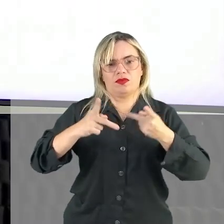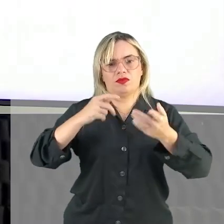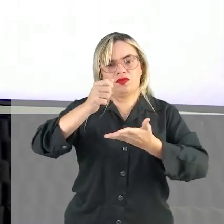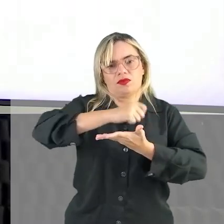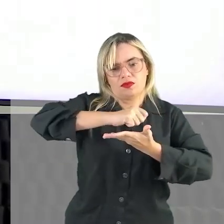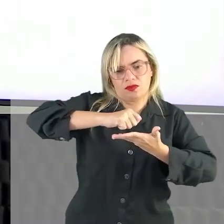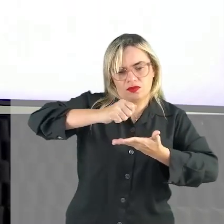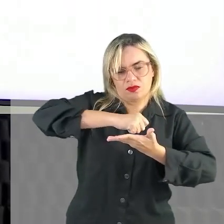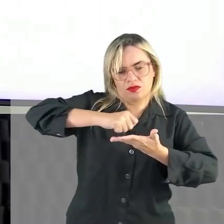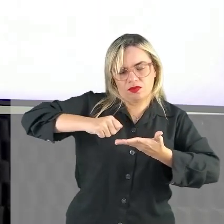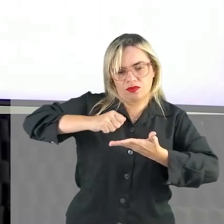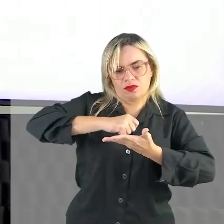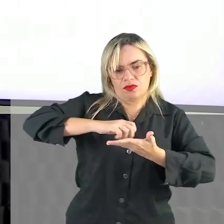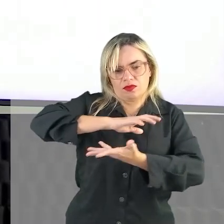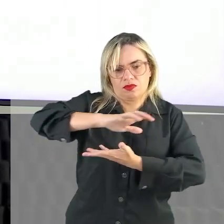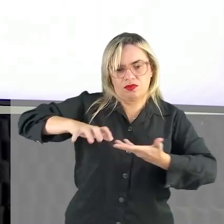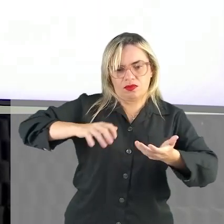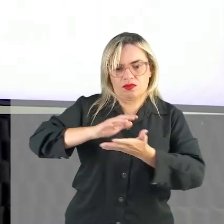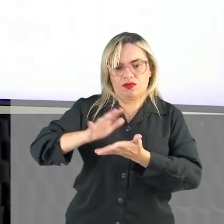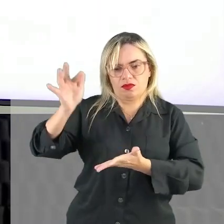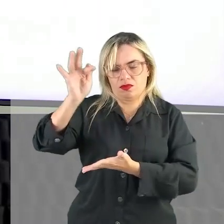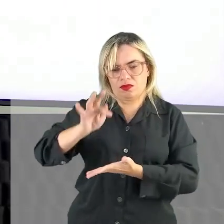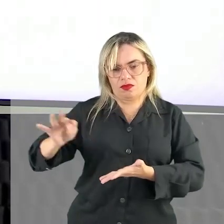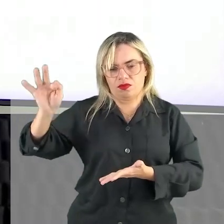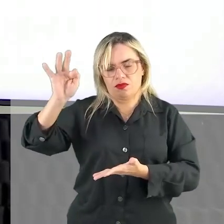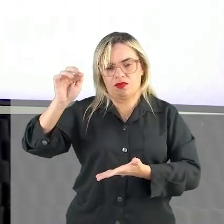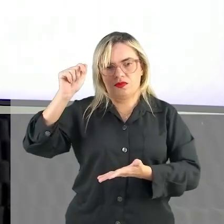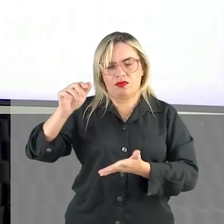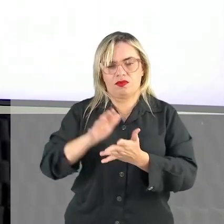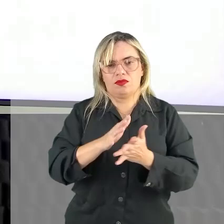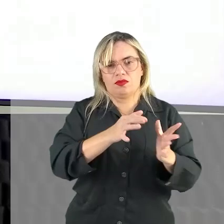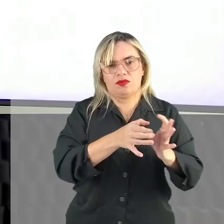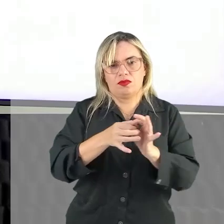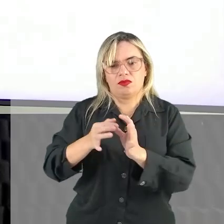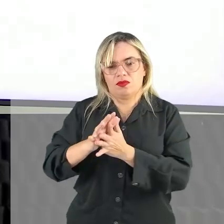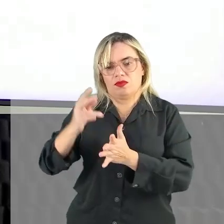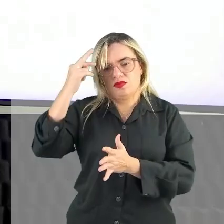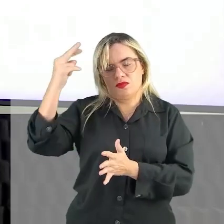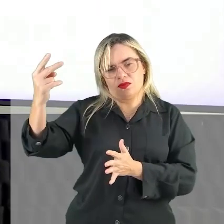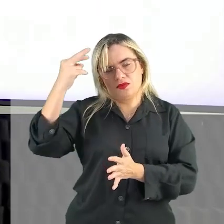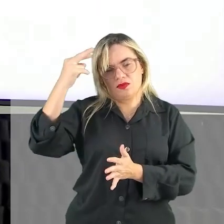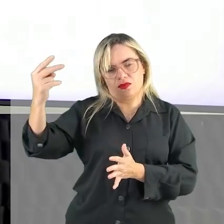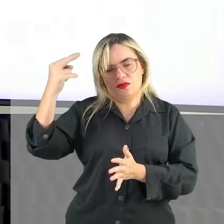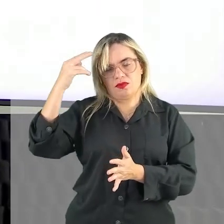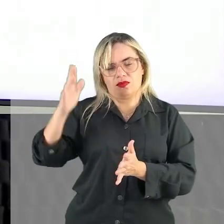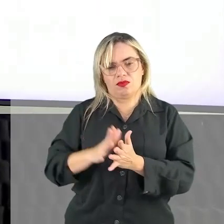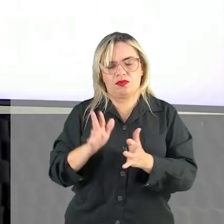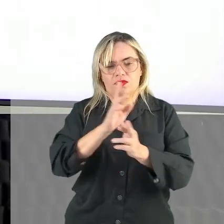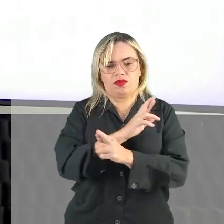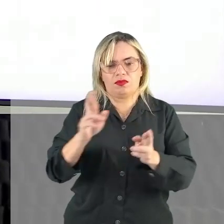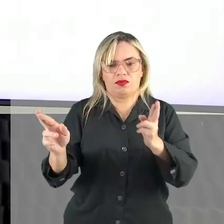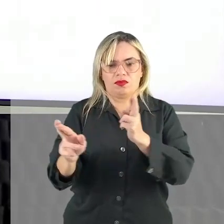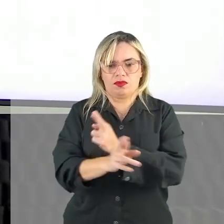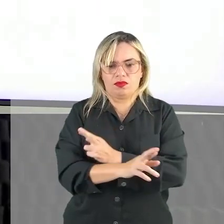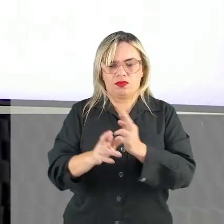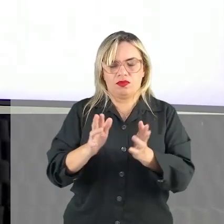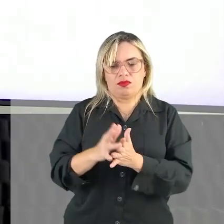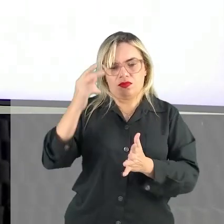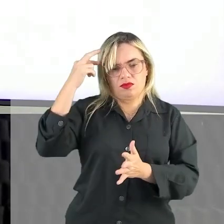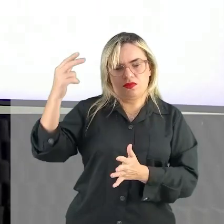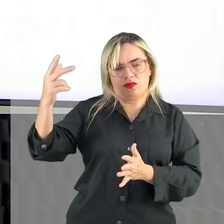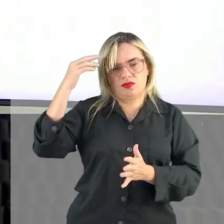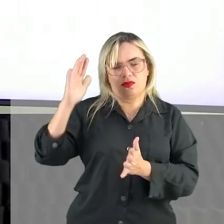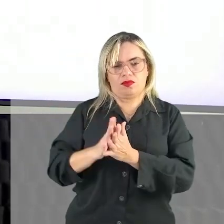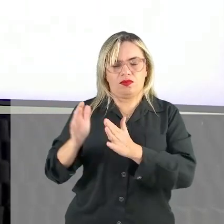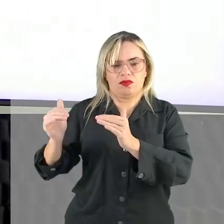caso, a Revolução Francesa é um contexto histórico. Essa associação histórica se alinha com o que eu